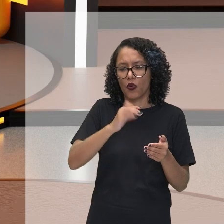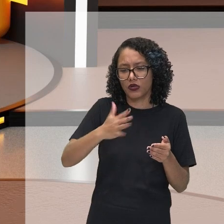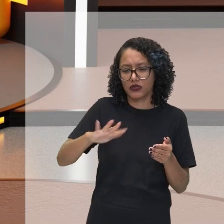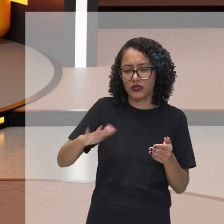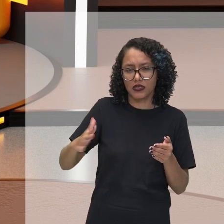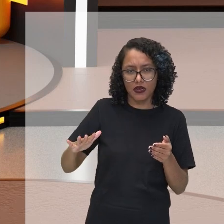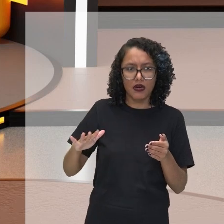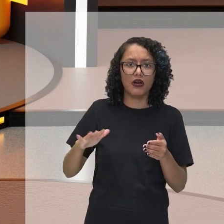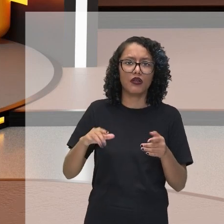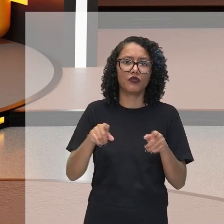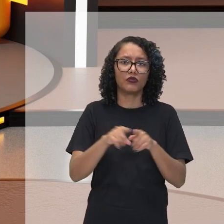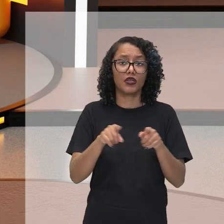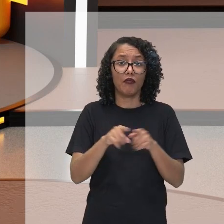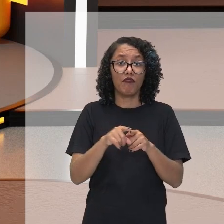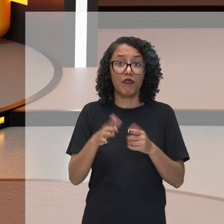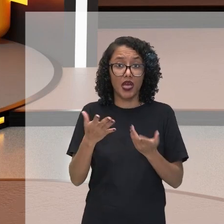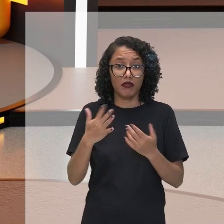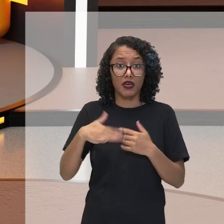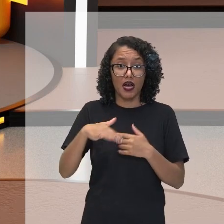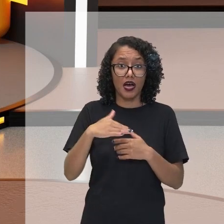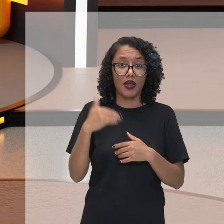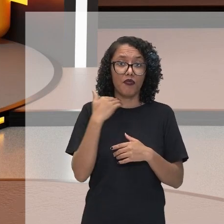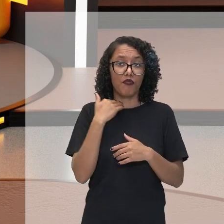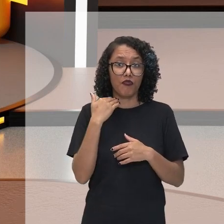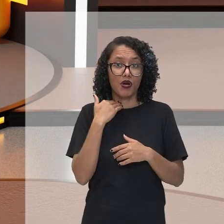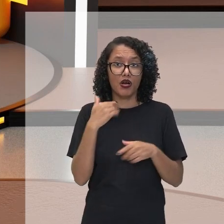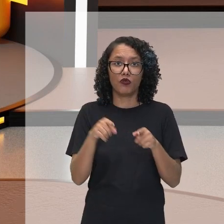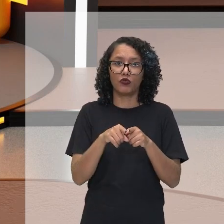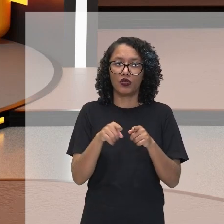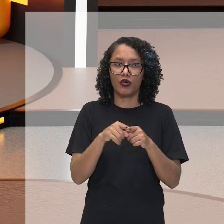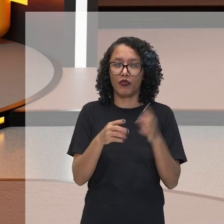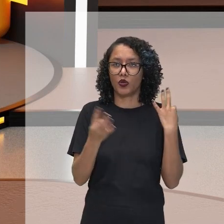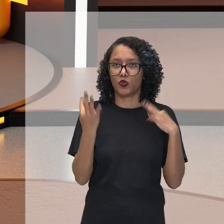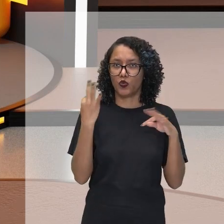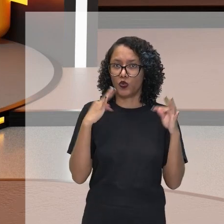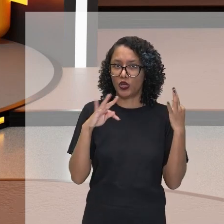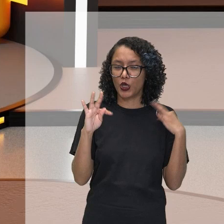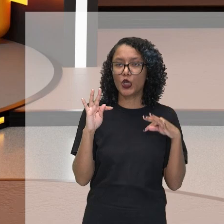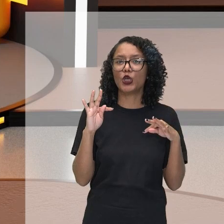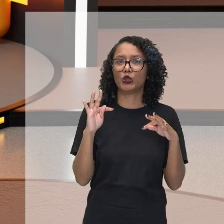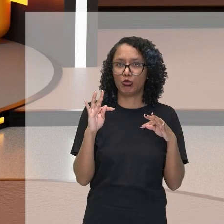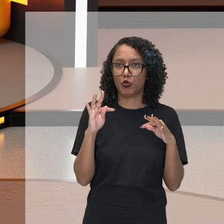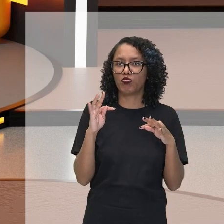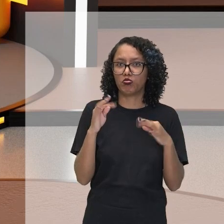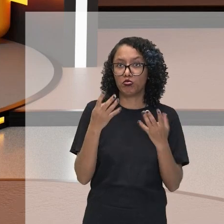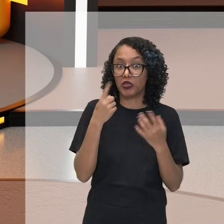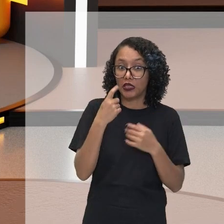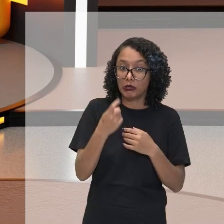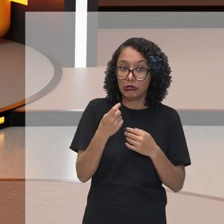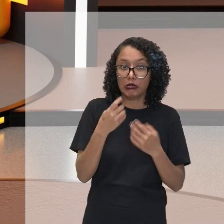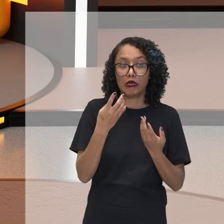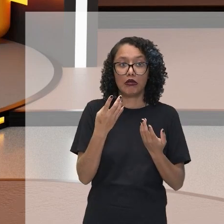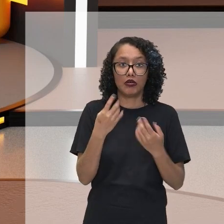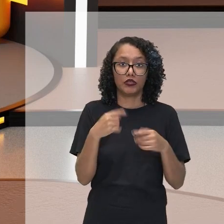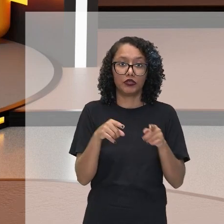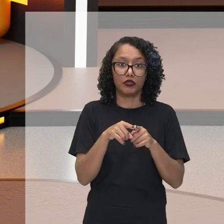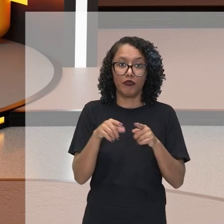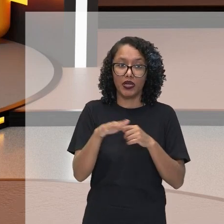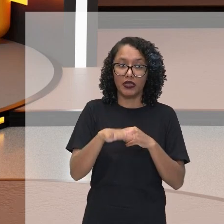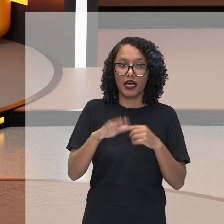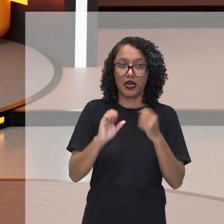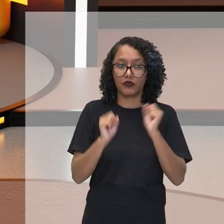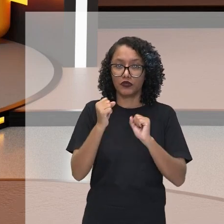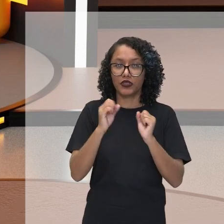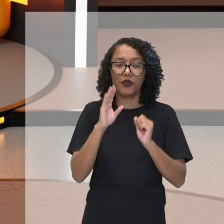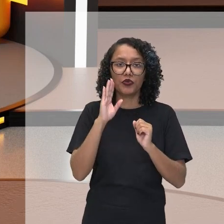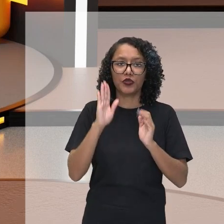bancos, né, o desenvolvimento bancário, no turismo também, que chama muito atenção atualmente, no processo de industrialização, principalmente